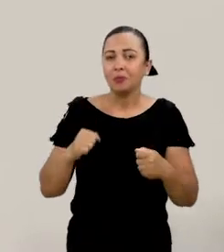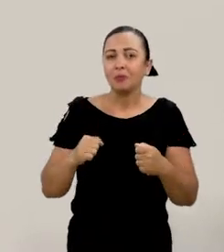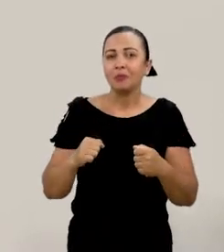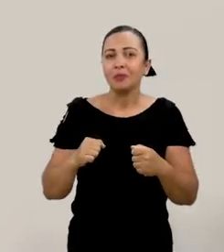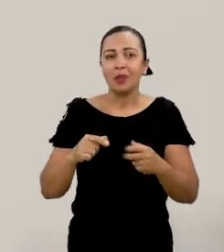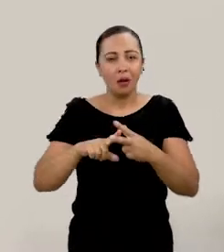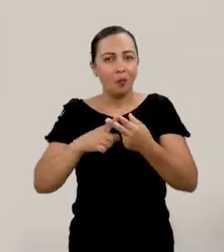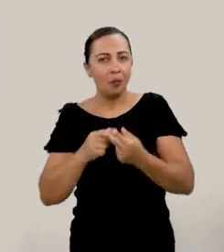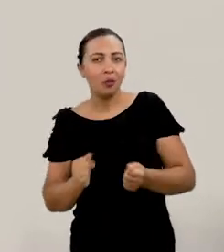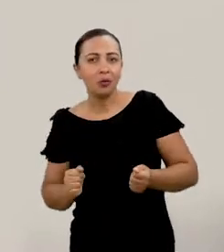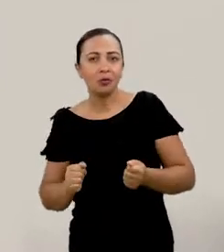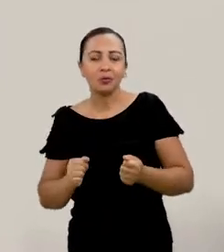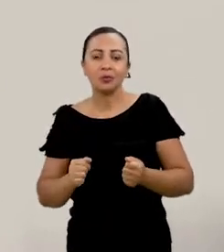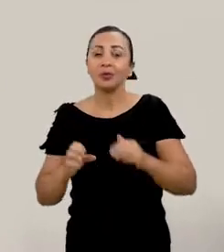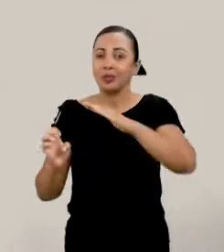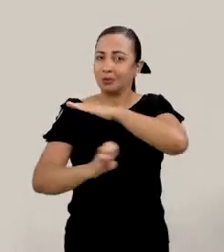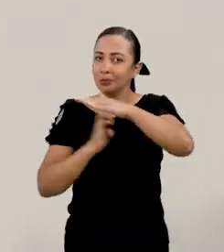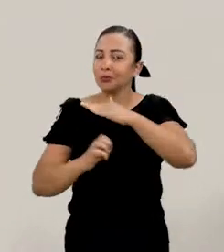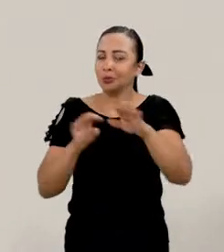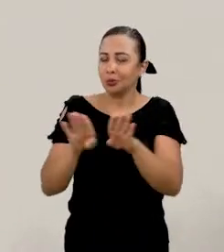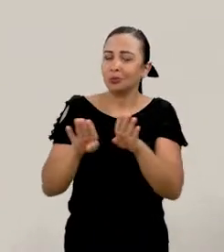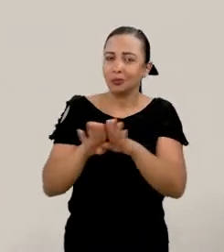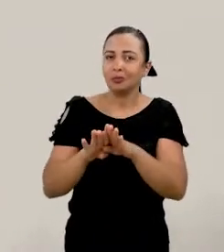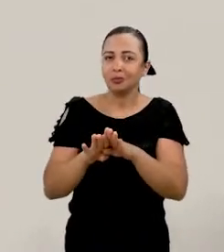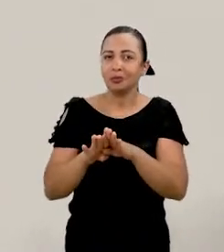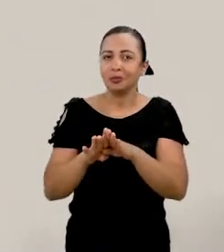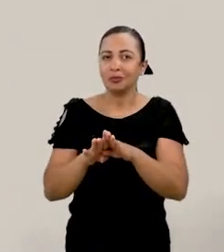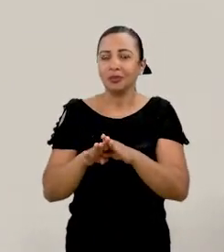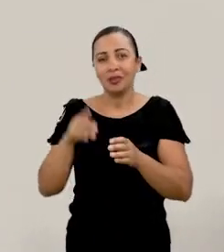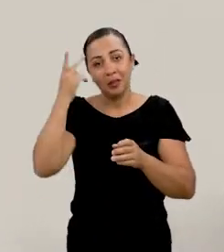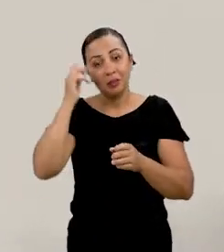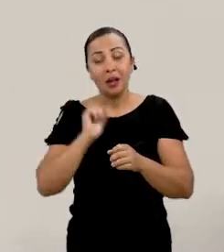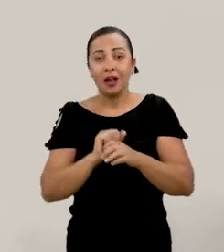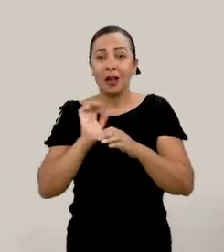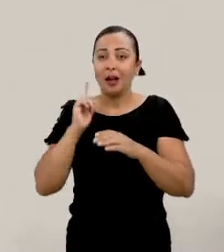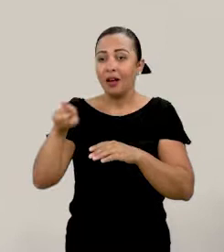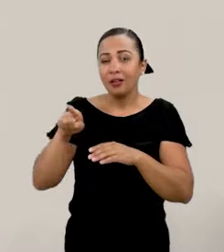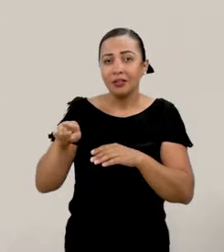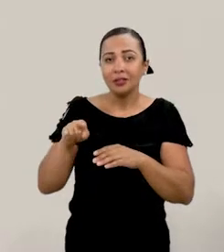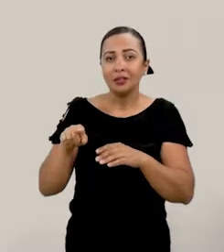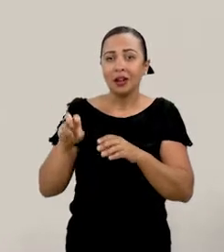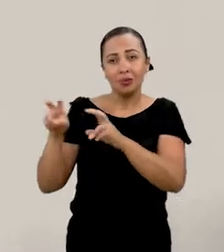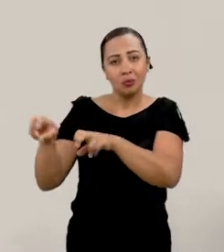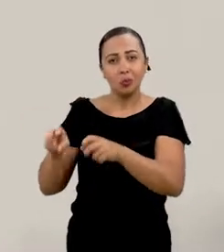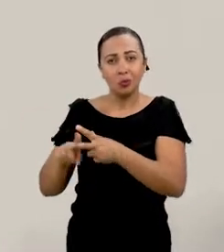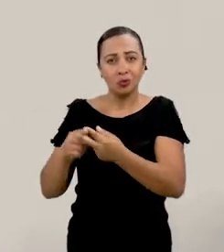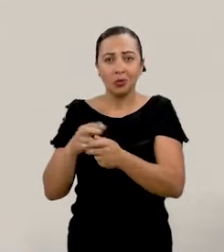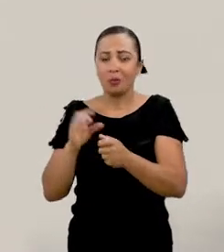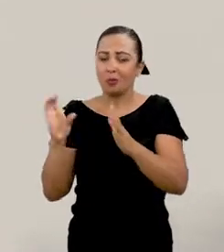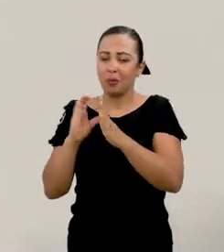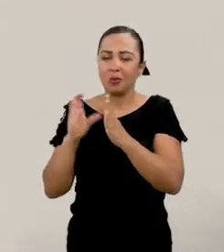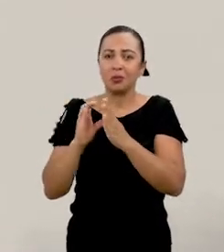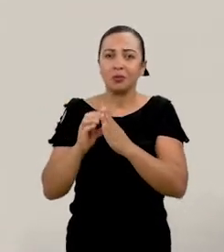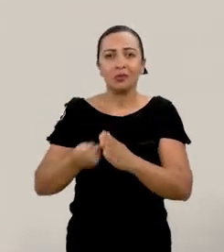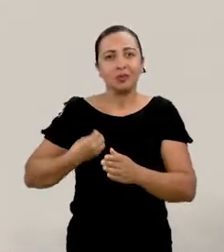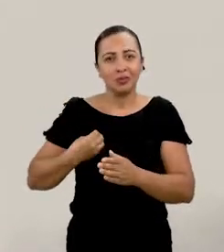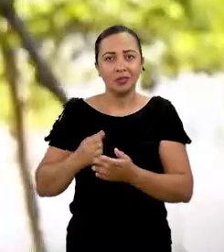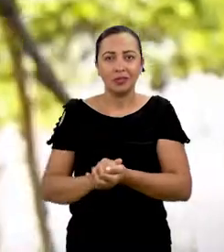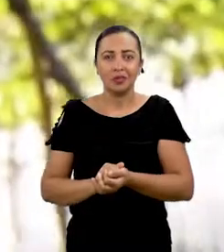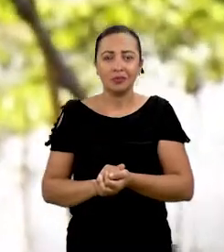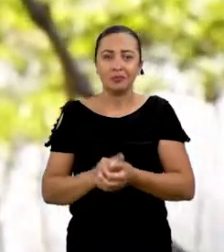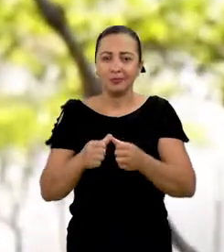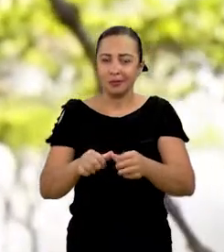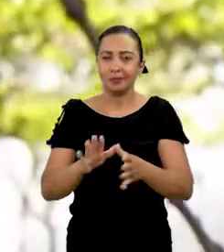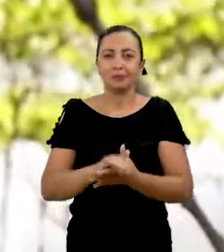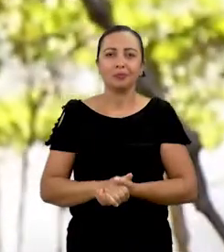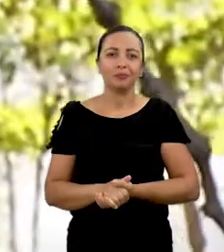eles possam ser produtores e empreendedores, gerando renda, gerando para eles, para a cadeia produtiva e para a comunidade onde ele